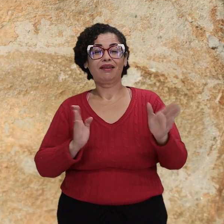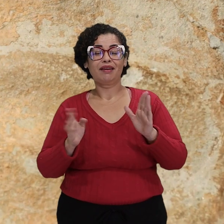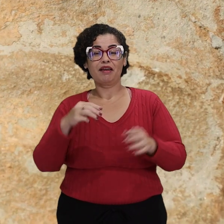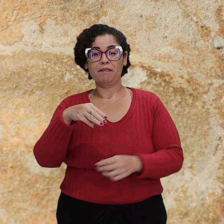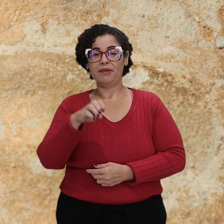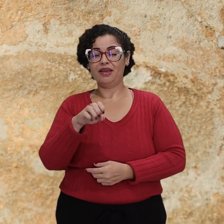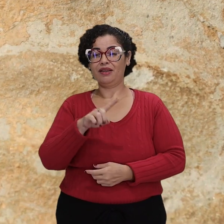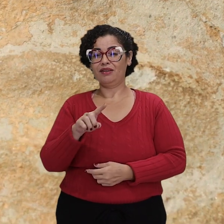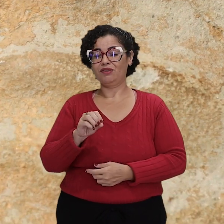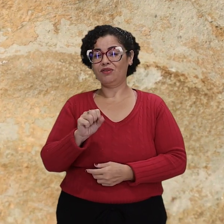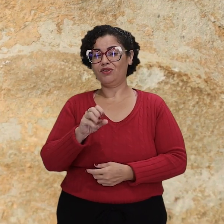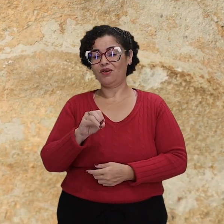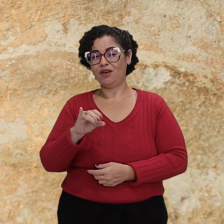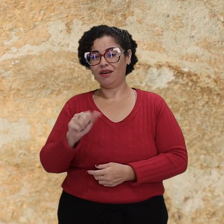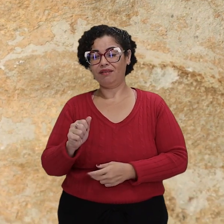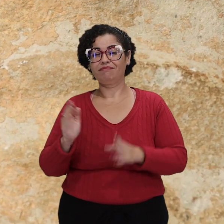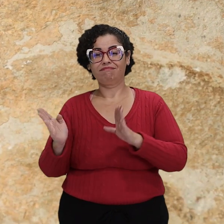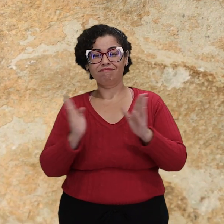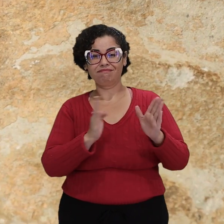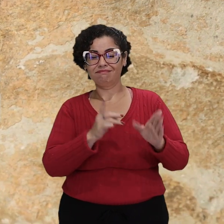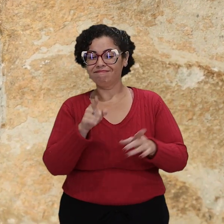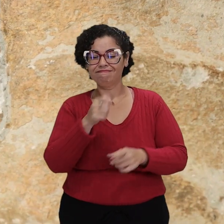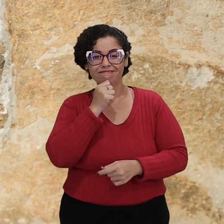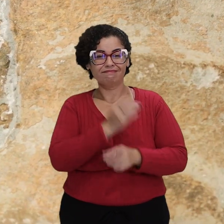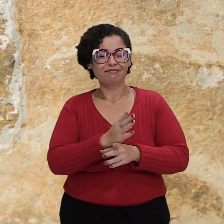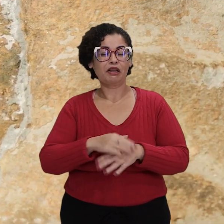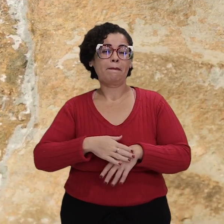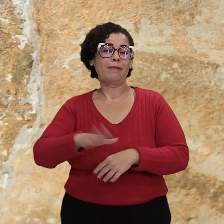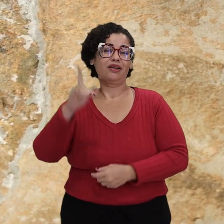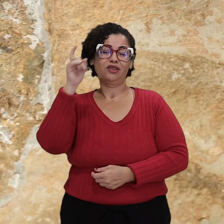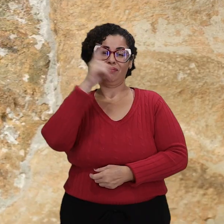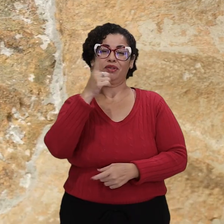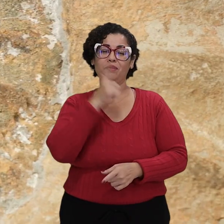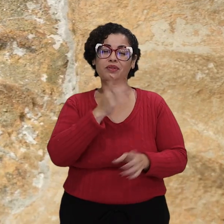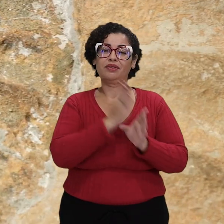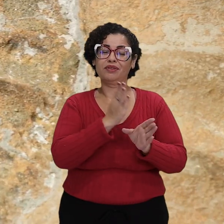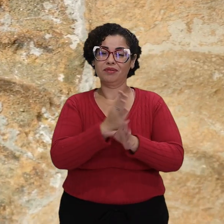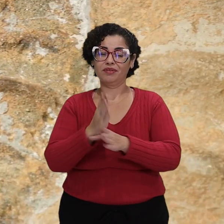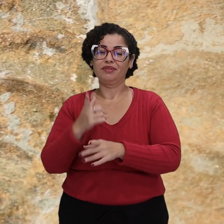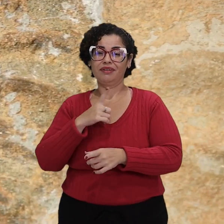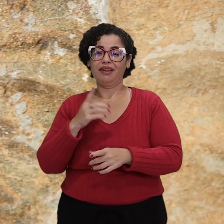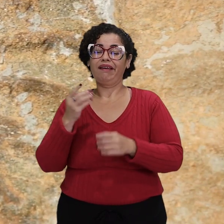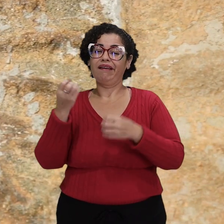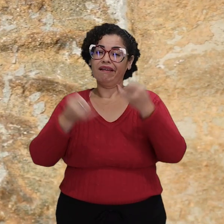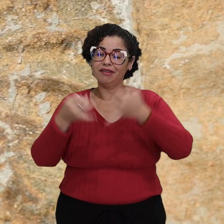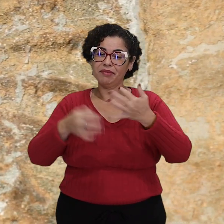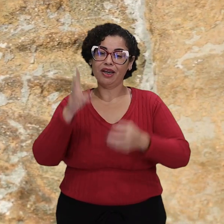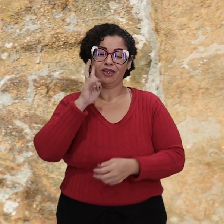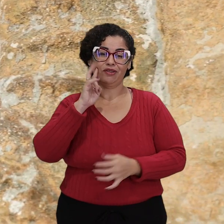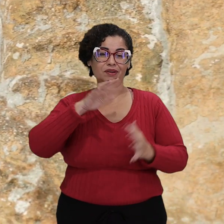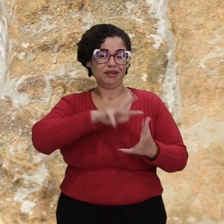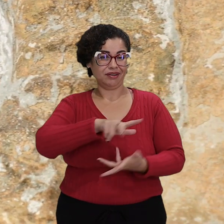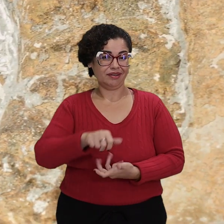mesozoica. Sem esses fósseis, seria muito mais difícil reconstituir a história da Terra.